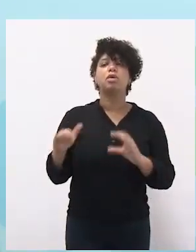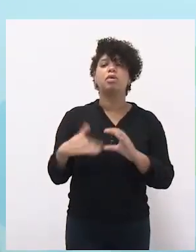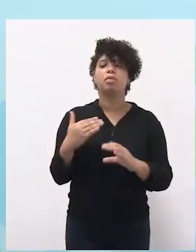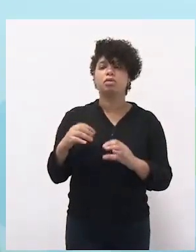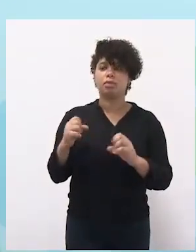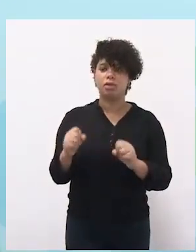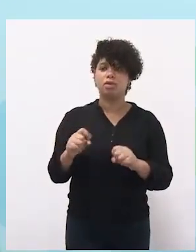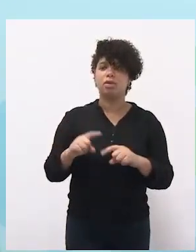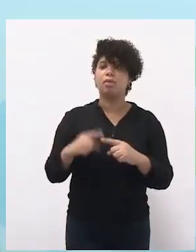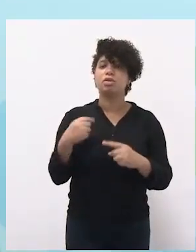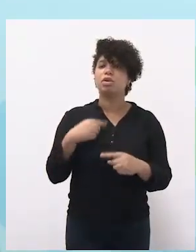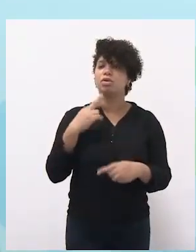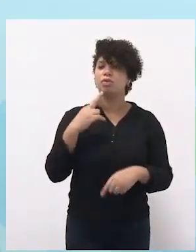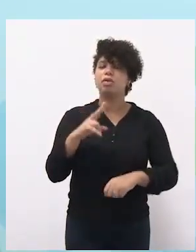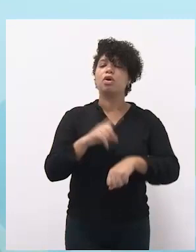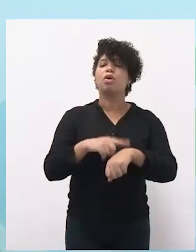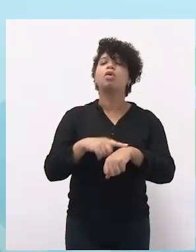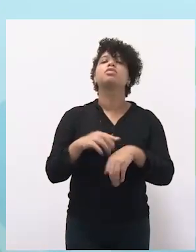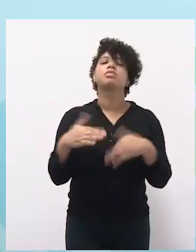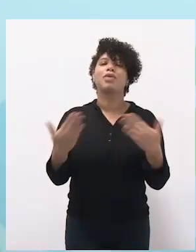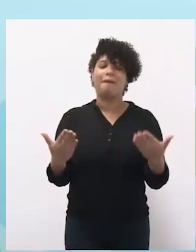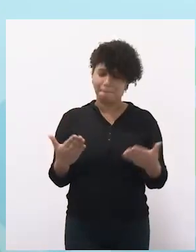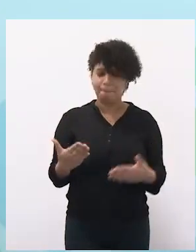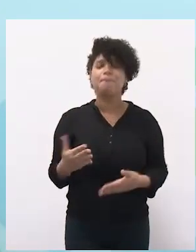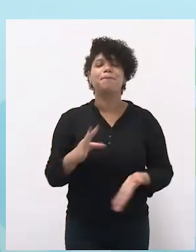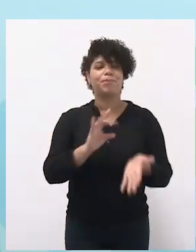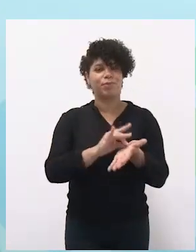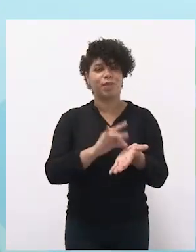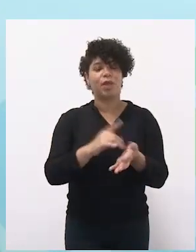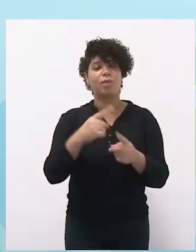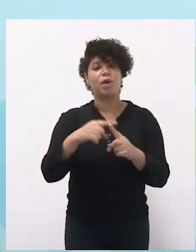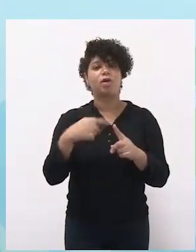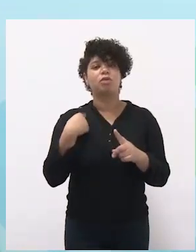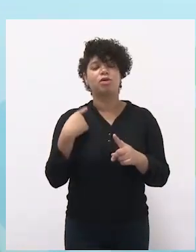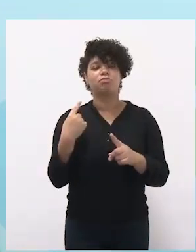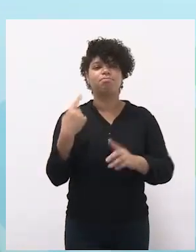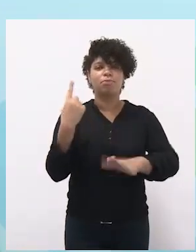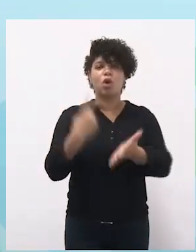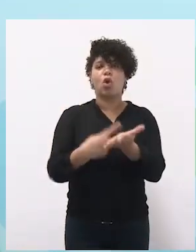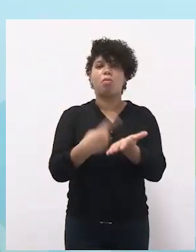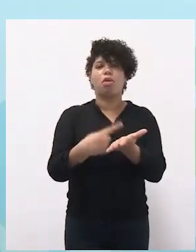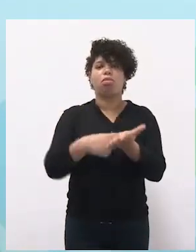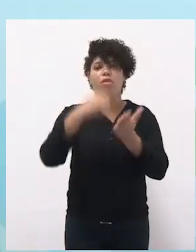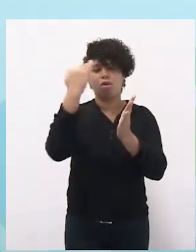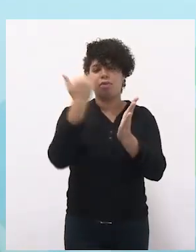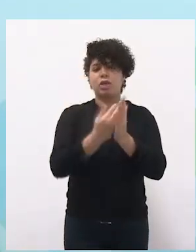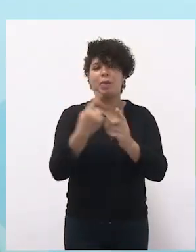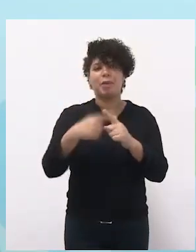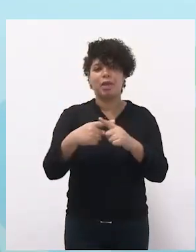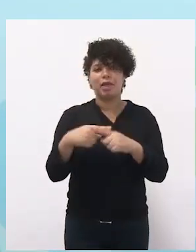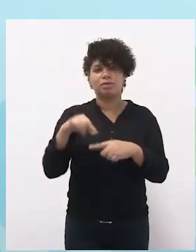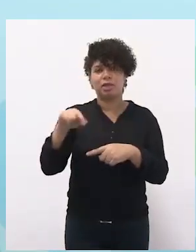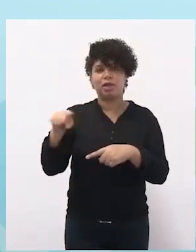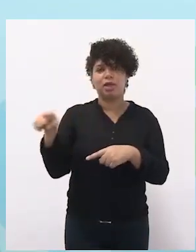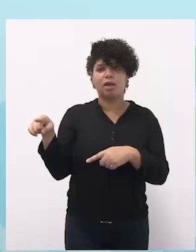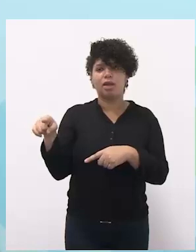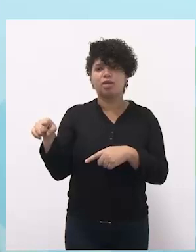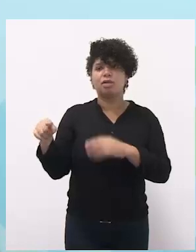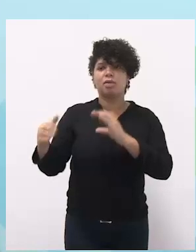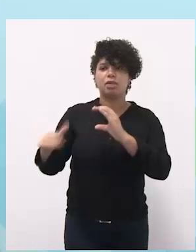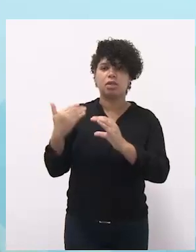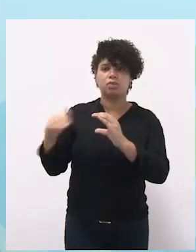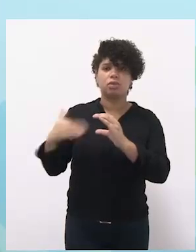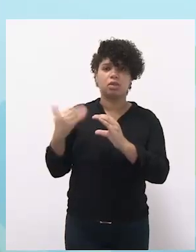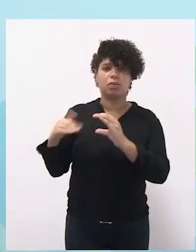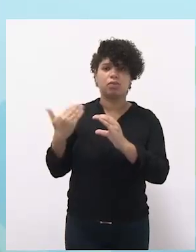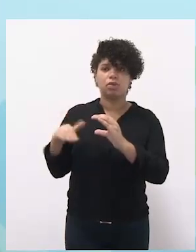mas eu vou só responder tal hora, porque a gente cria uma disciplina, porque senão a gente fica naquele círculo vicioso, né?